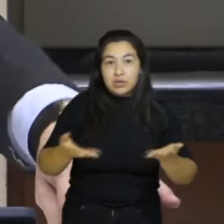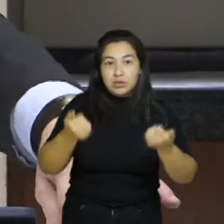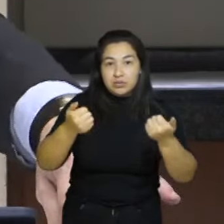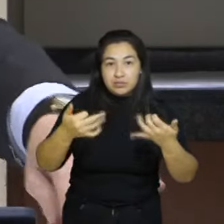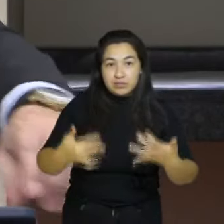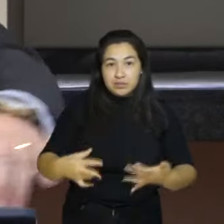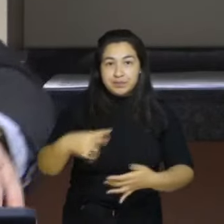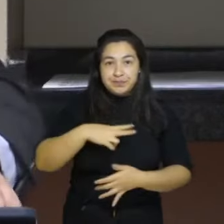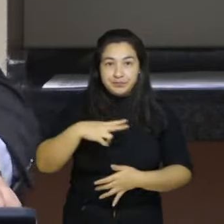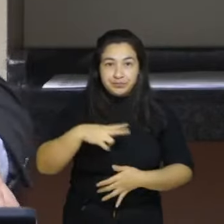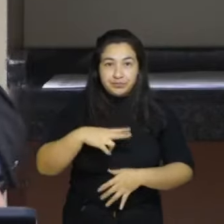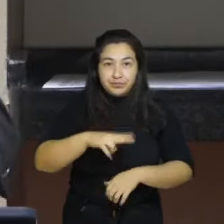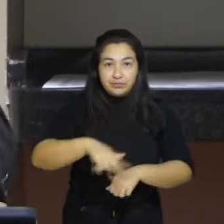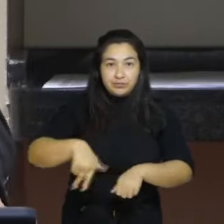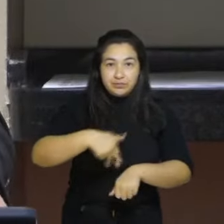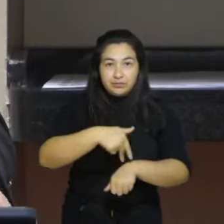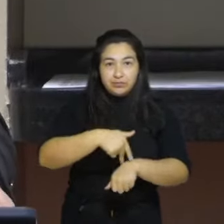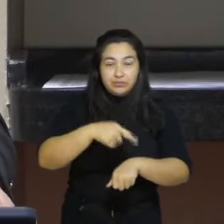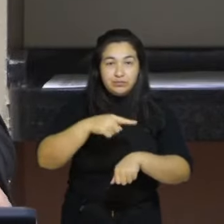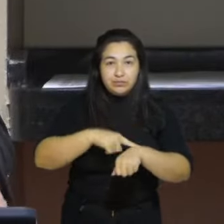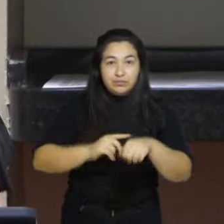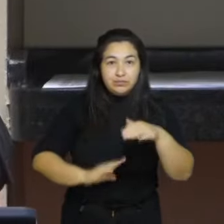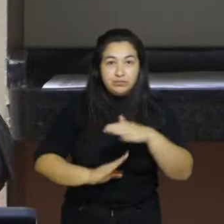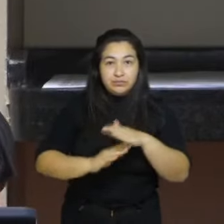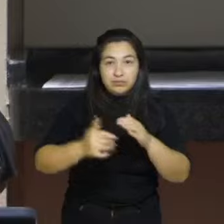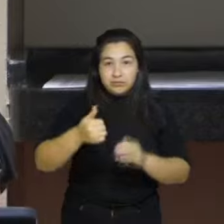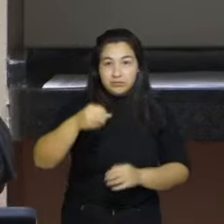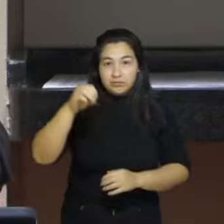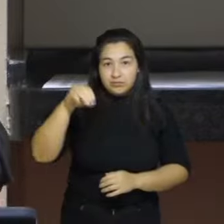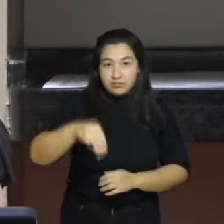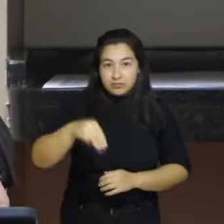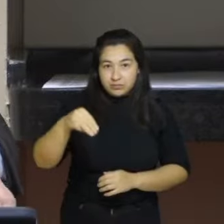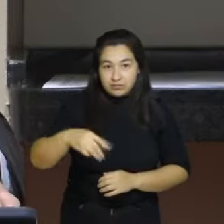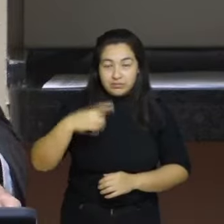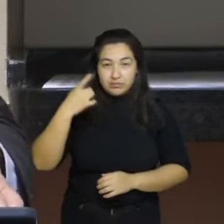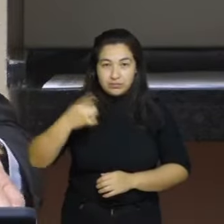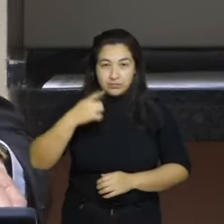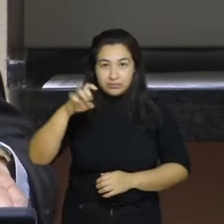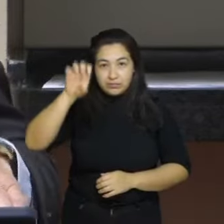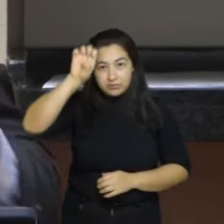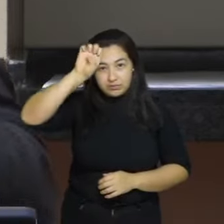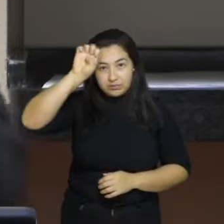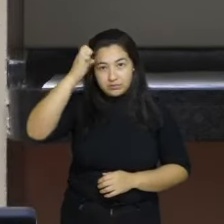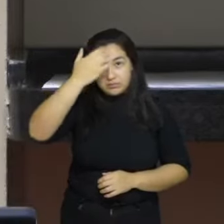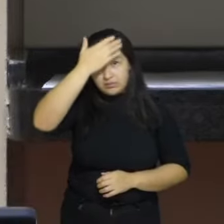pessoais para pelo tempo de até 10 minutos para uso da palavra ao Deputado Emerson